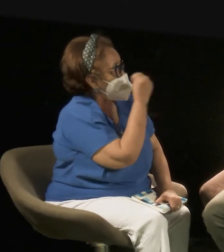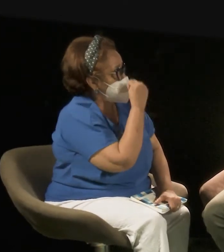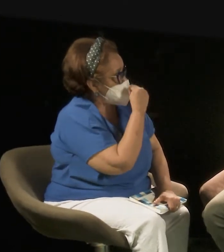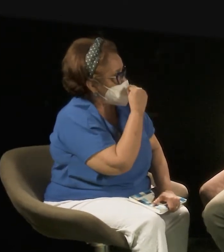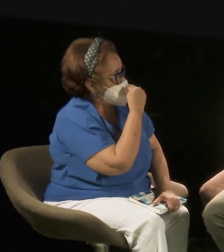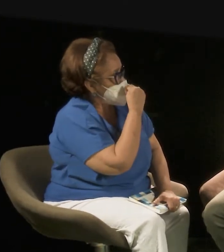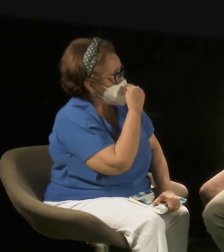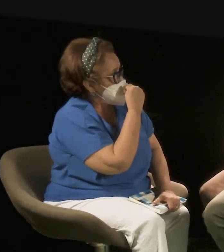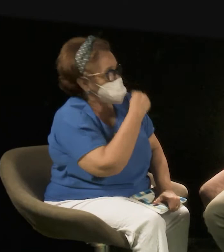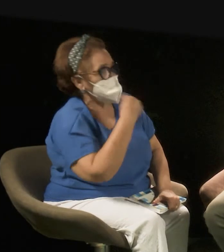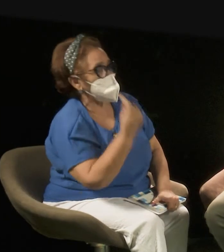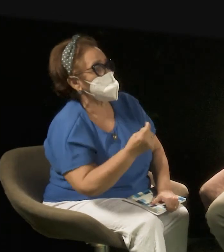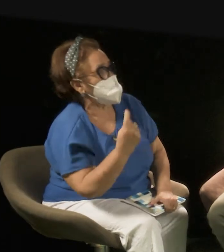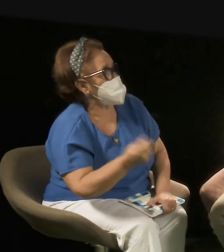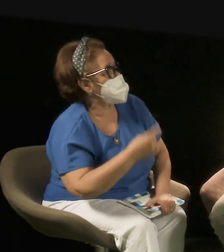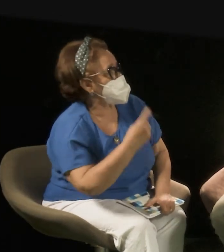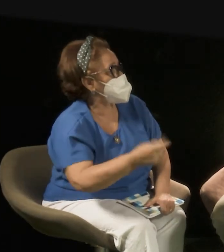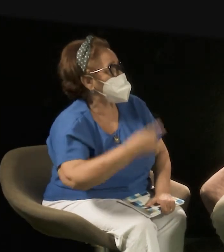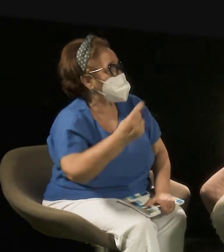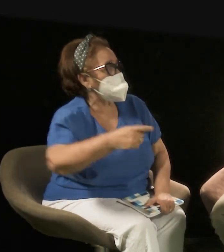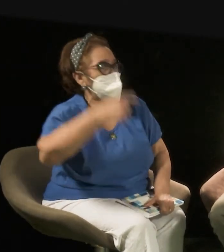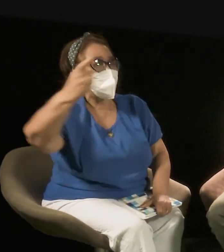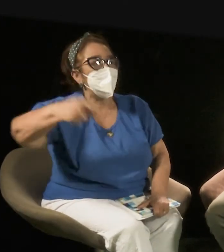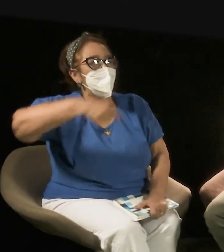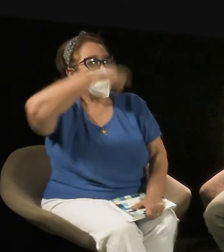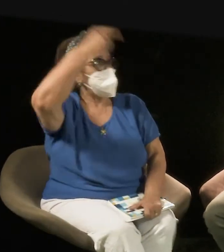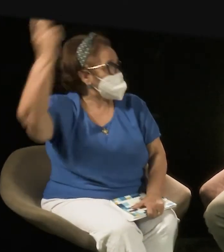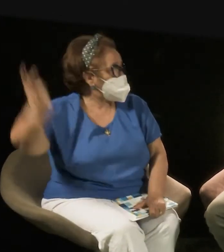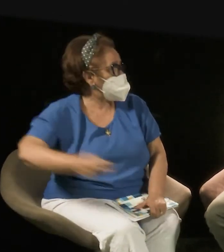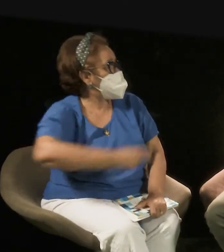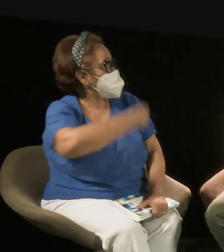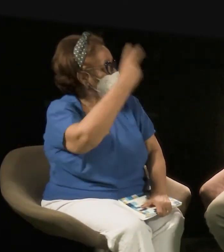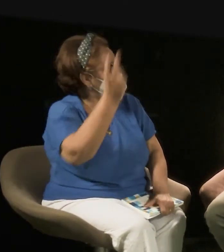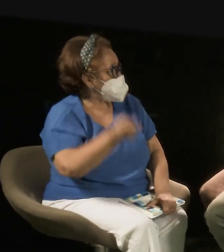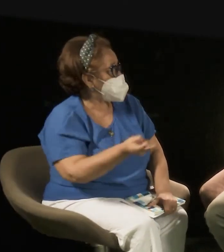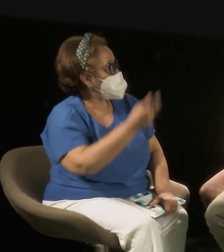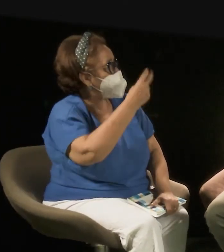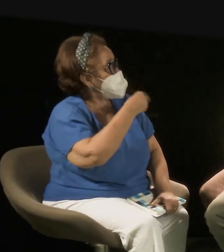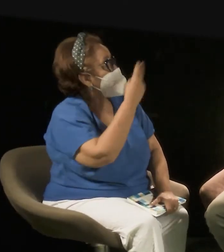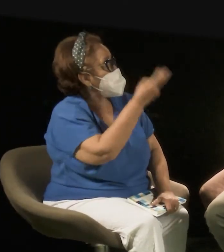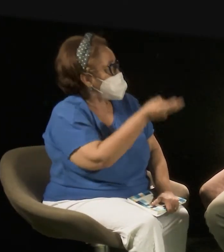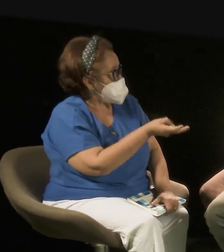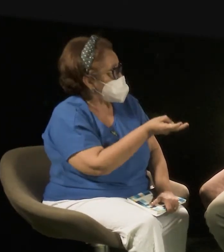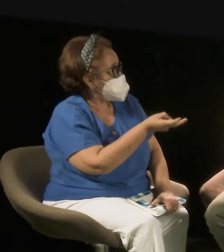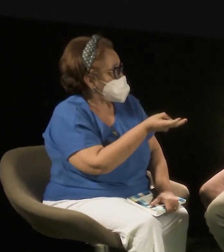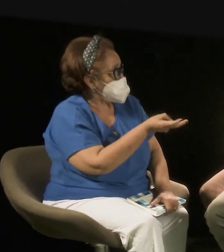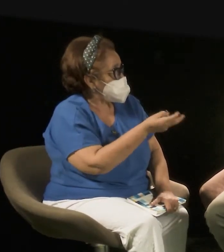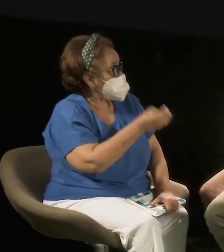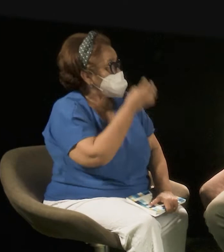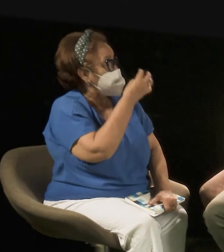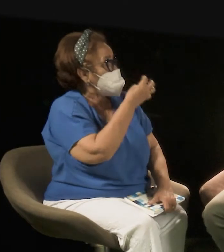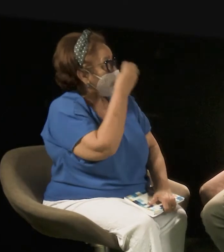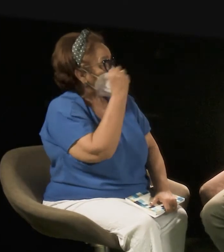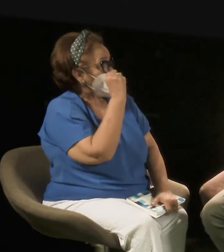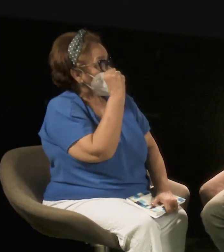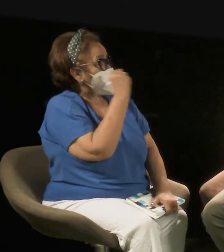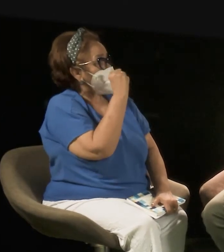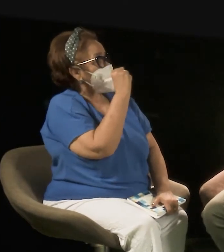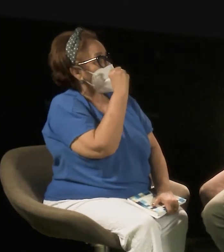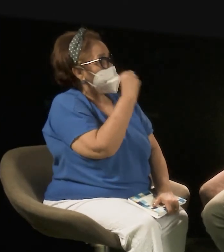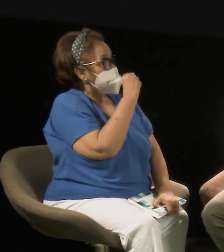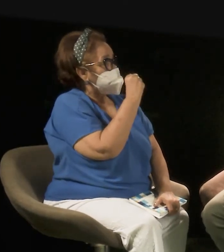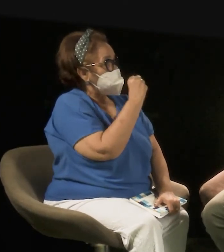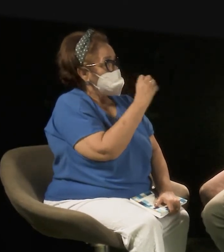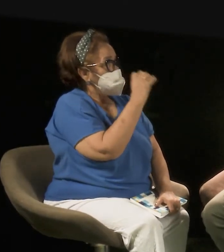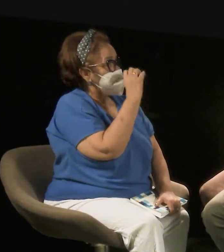lá no Arraial? Elas têm que estar ali assistindo o pai, ou os adultos se divertirem, e ela, qual é o espaço? Eu digo assim, se a